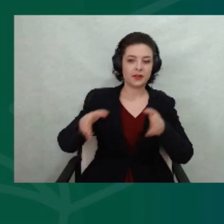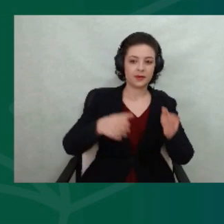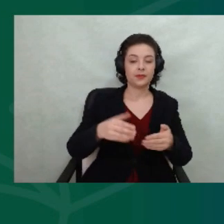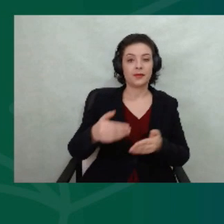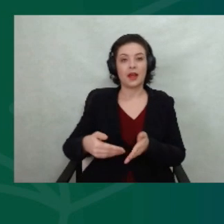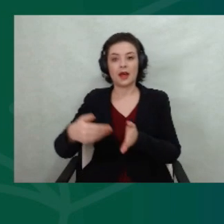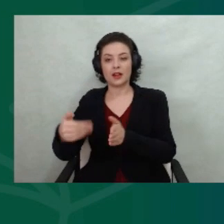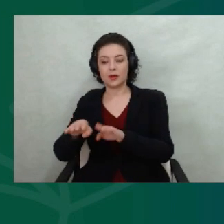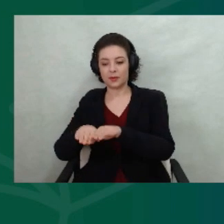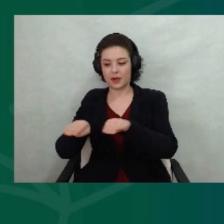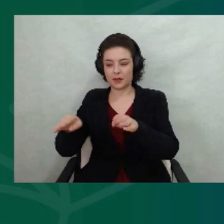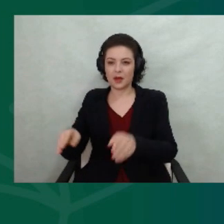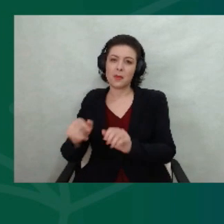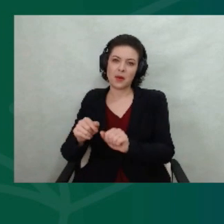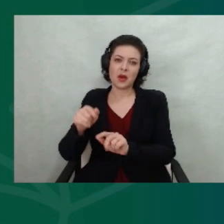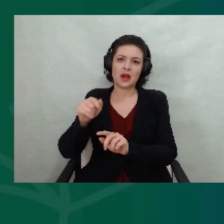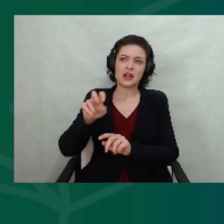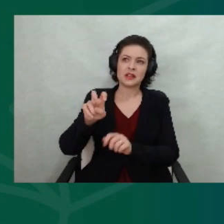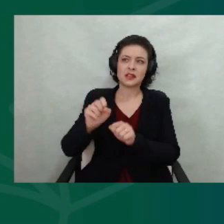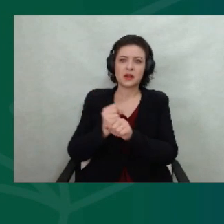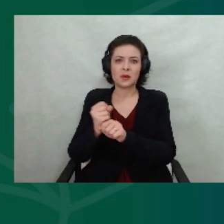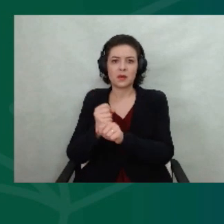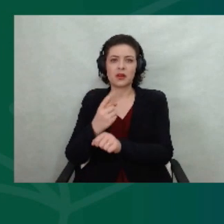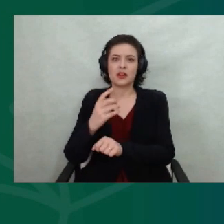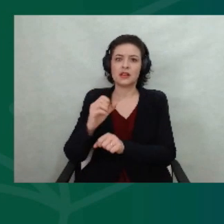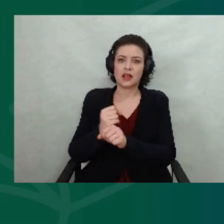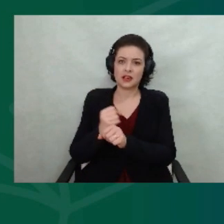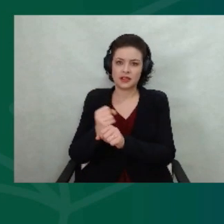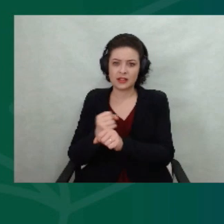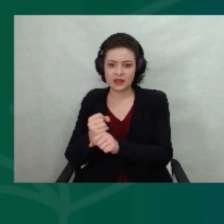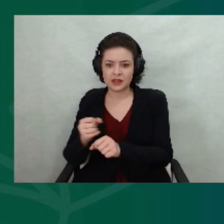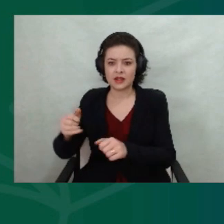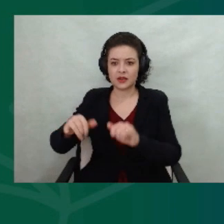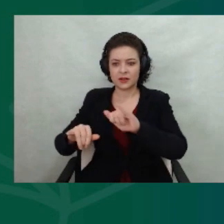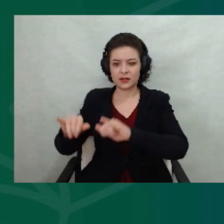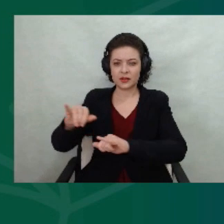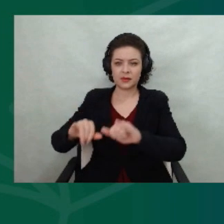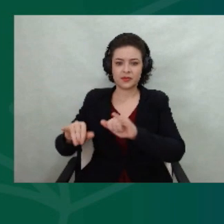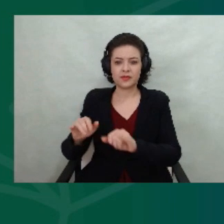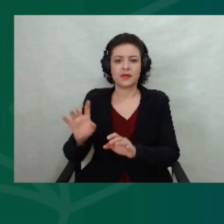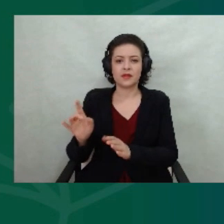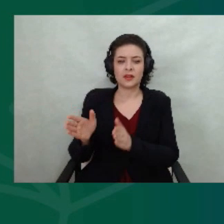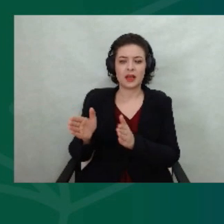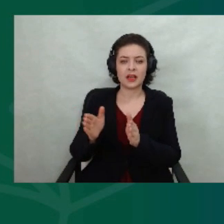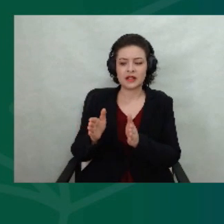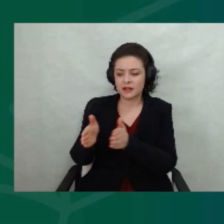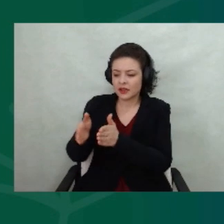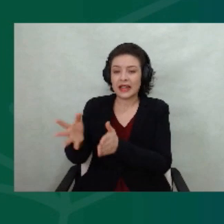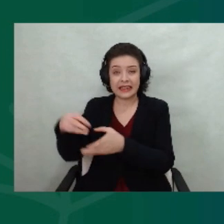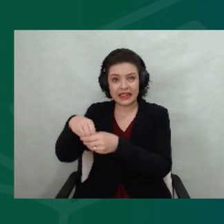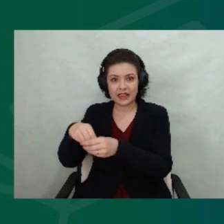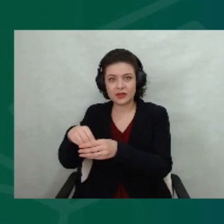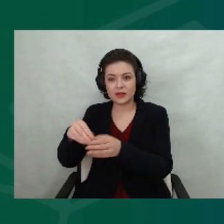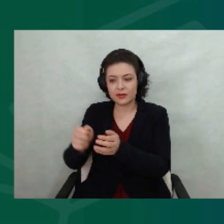levar 5 a 10 anos, e cada fase dela leva, no mínimo, 3 anos para ser desenvolvida. Então,